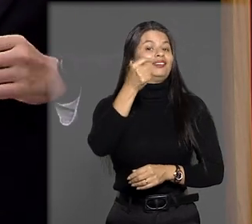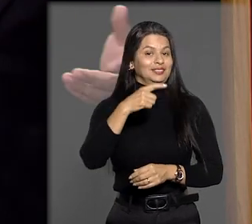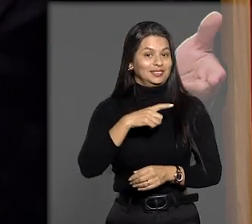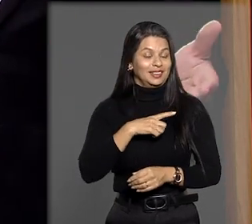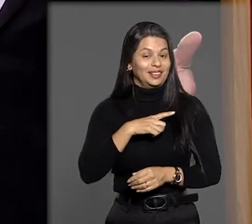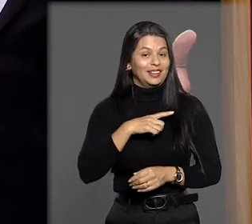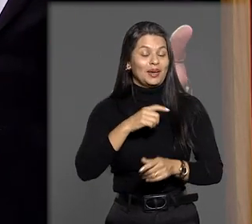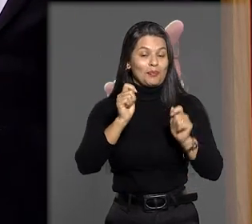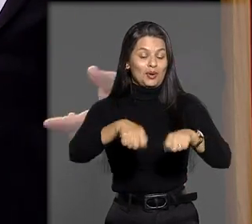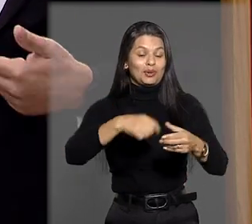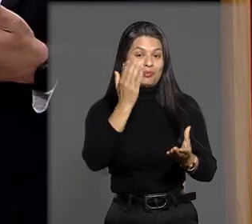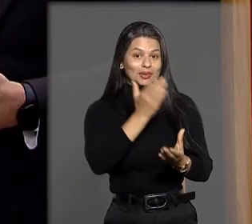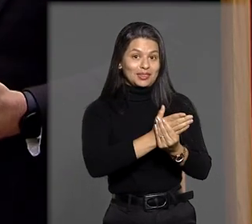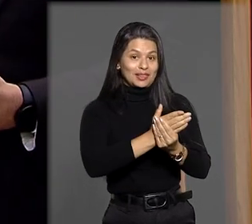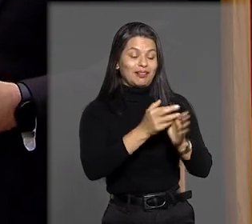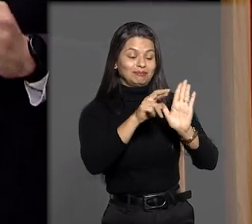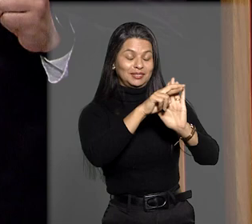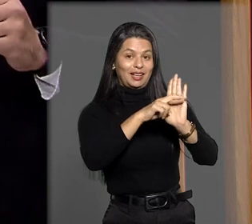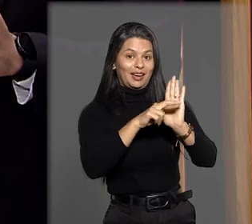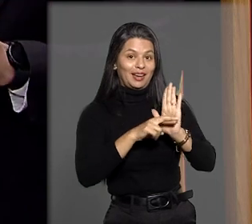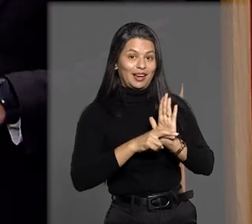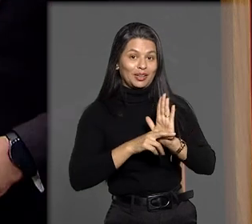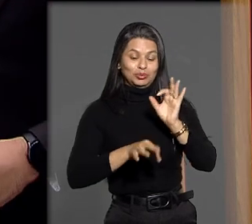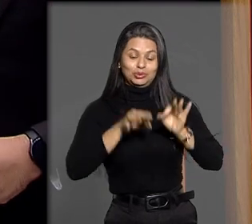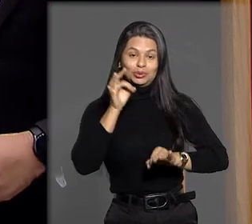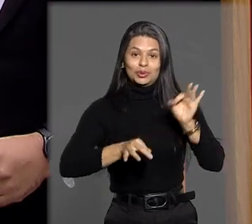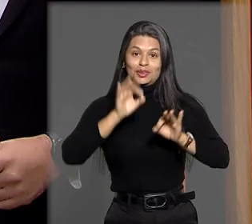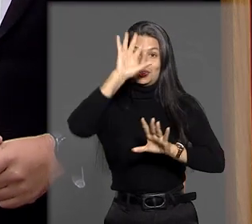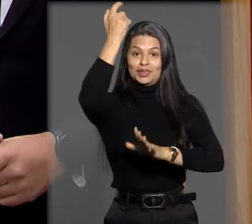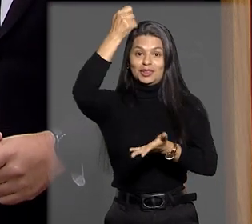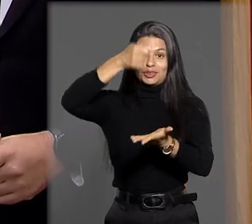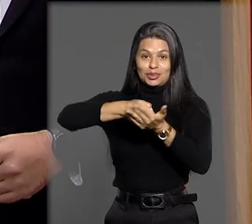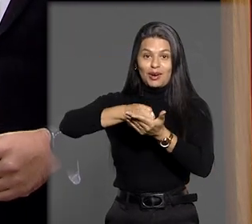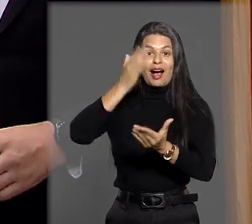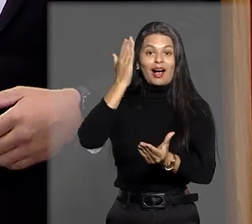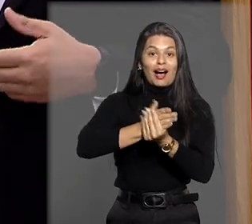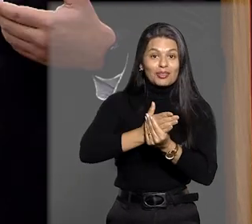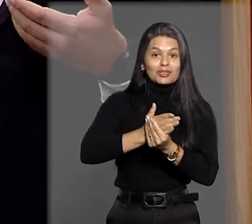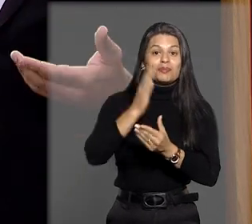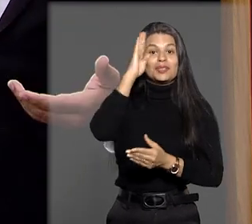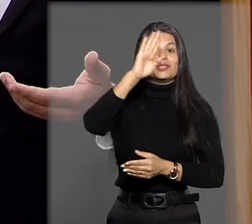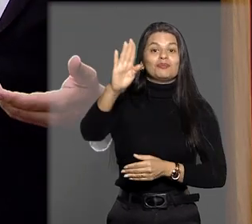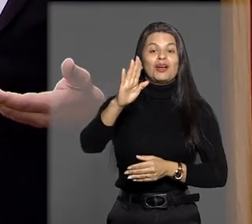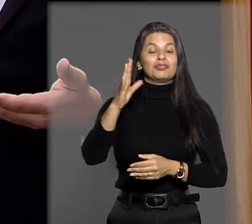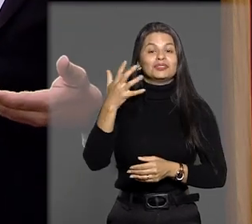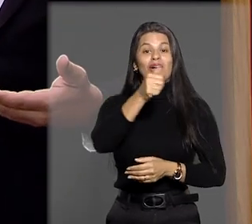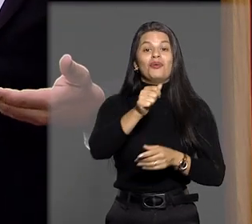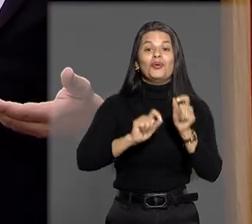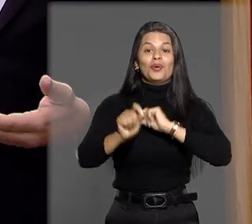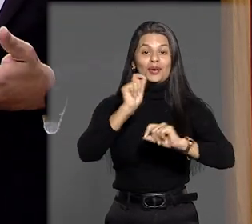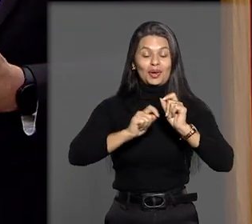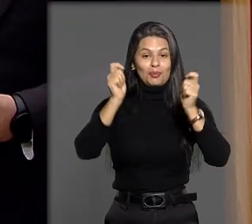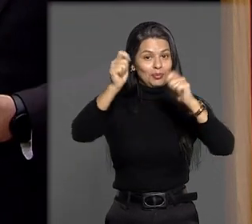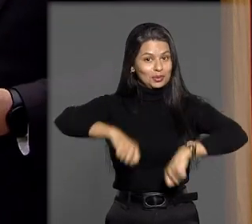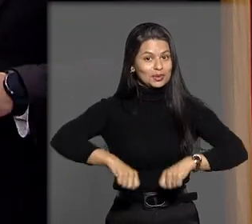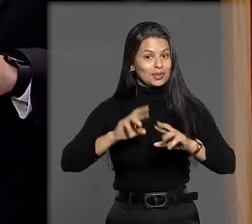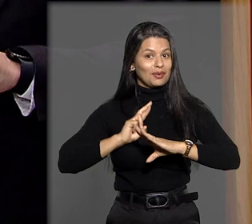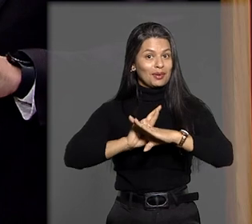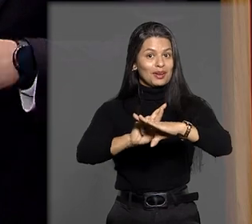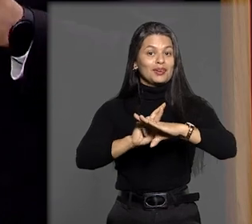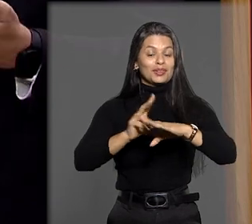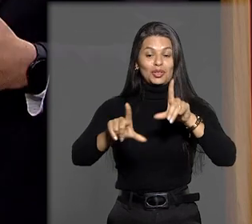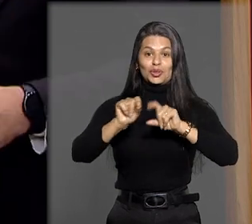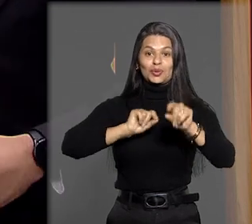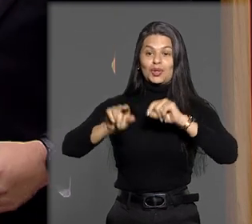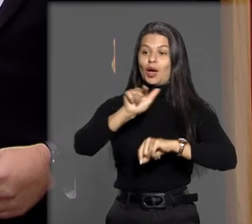sucumbenciais deve ser processado em regra no juízo que decidiu a causa principal, ressalvada a possibilidade de o exequente